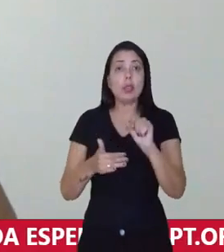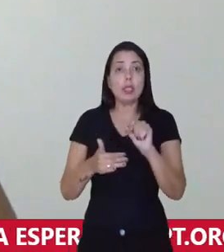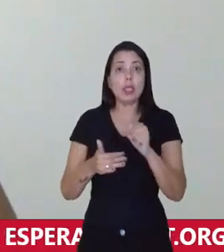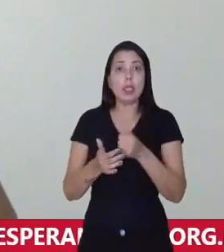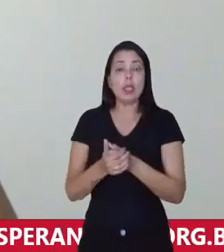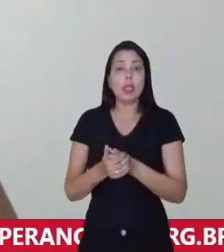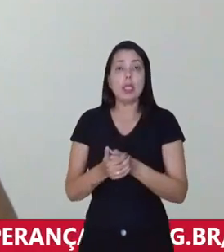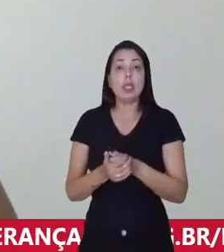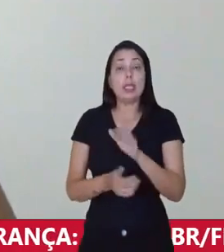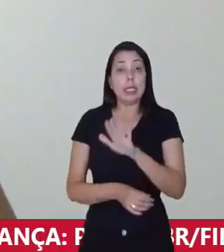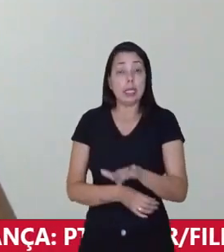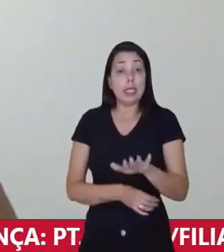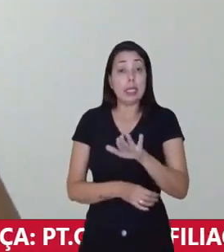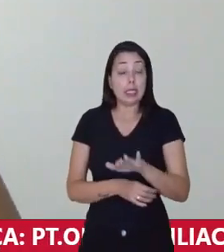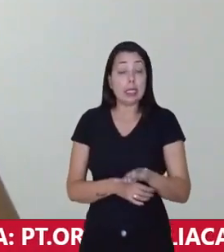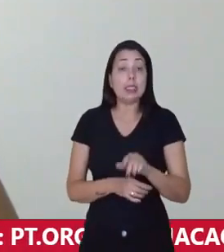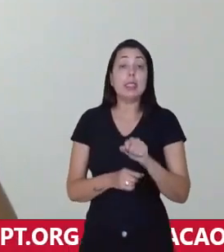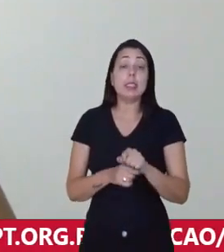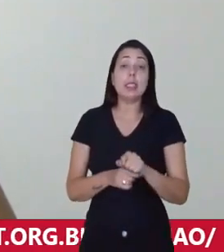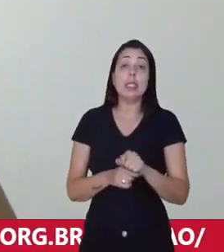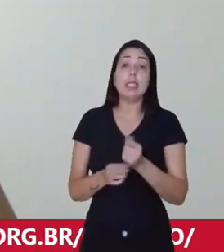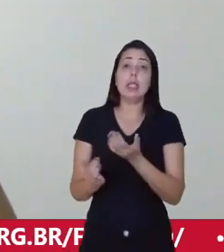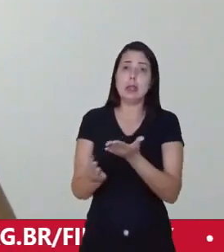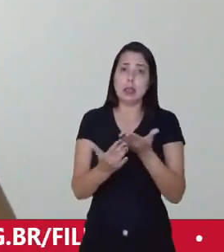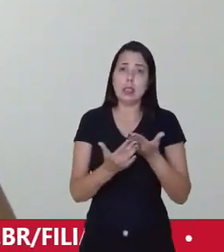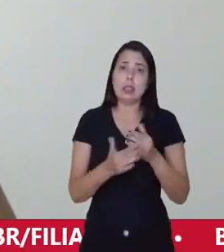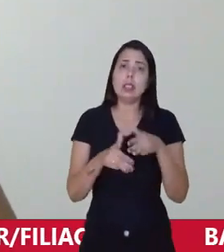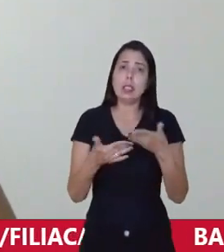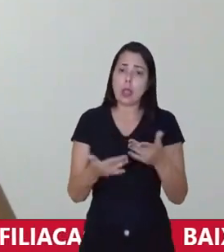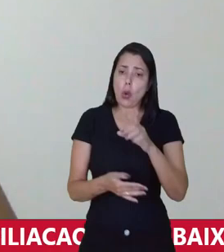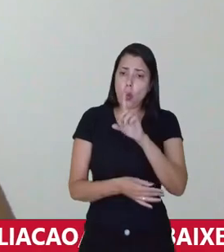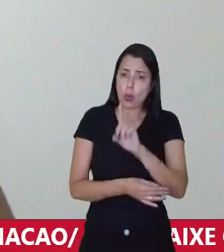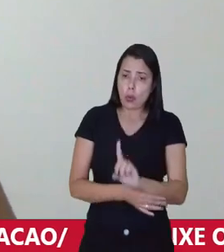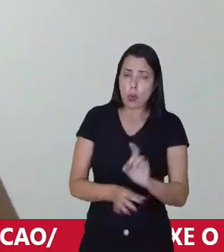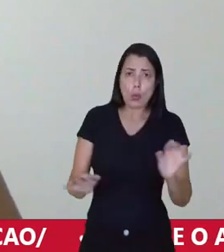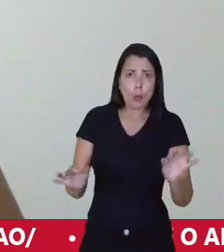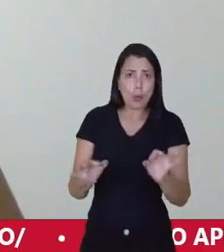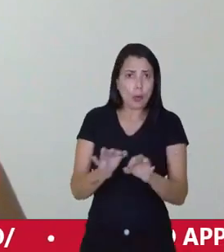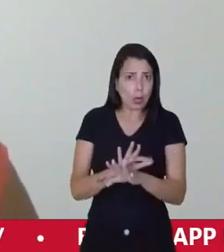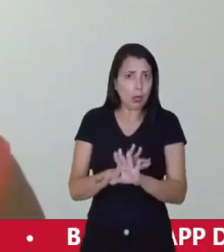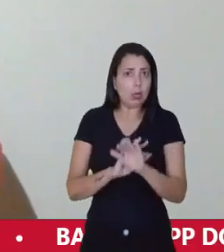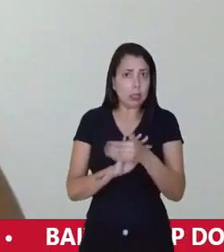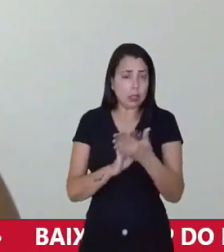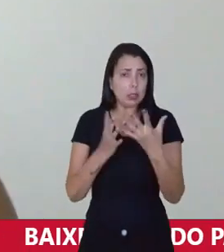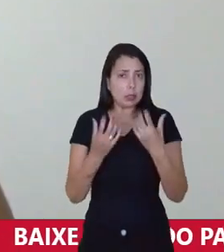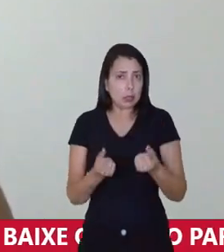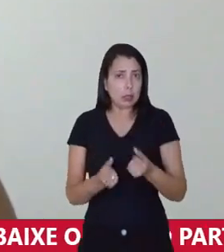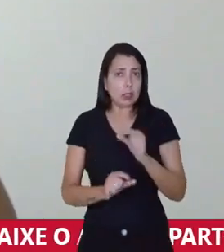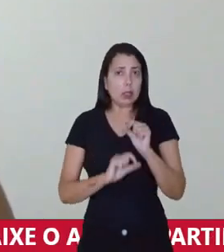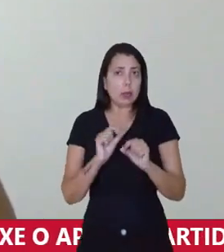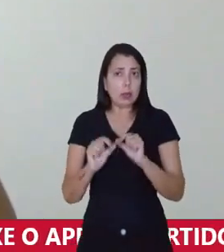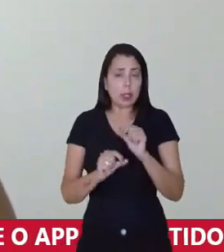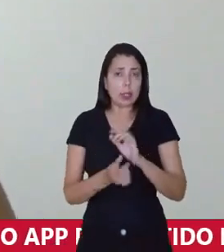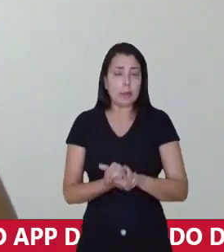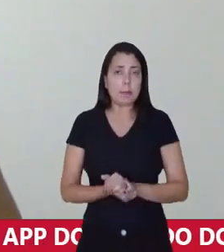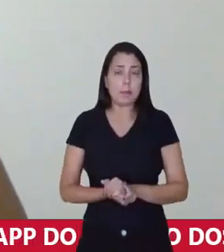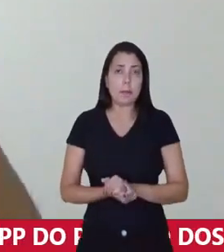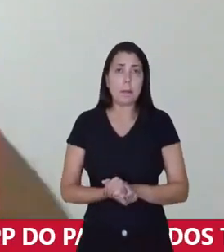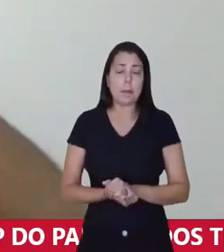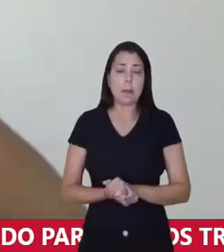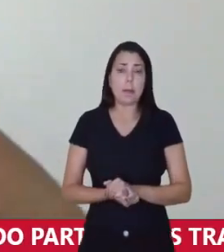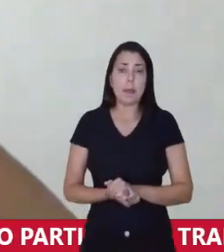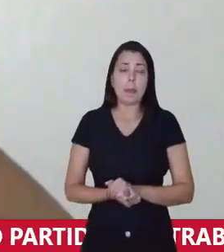da Criança e do Adolescente. Portanto, o campo do direito acabou levando em consideração